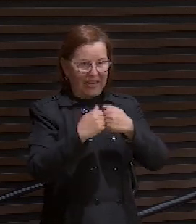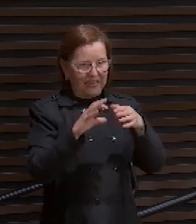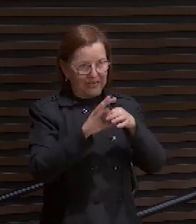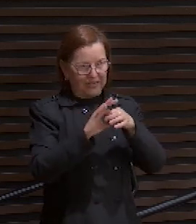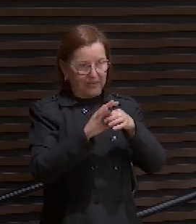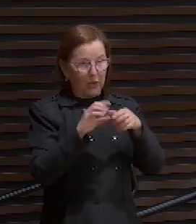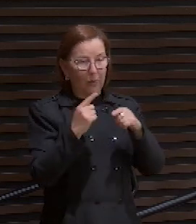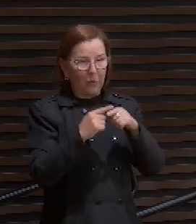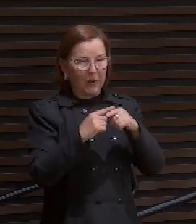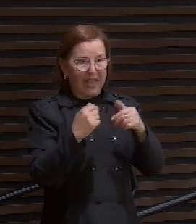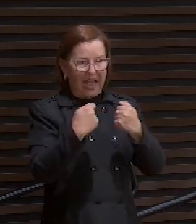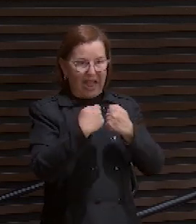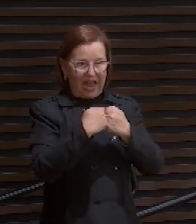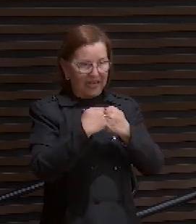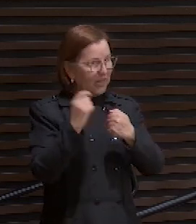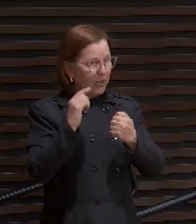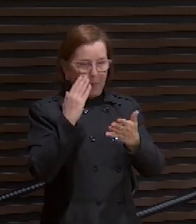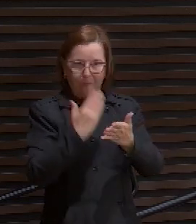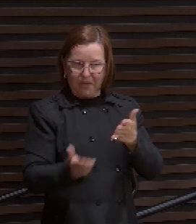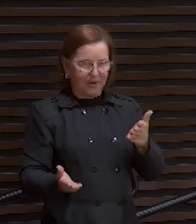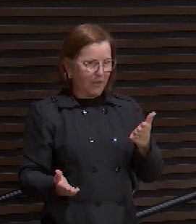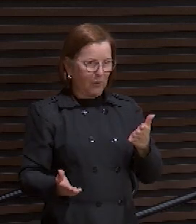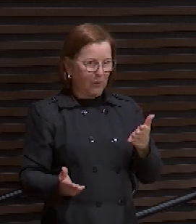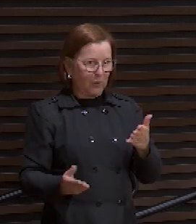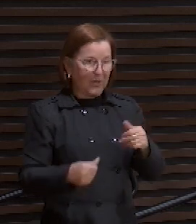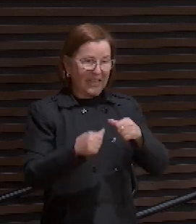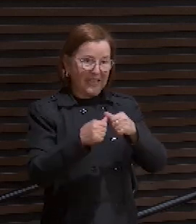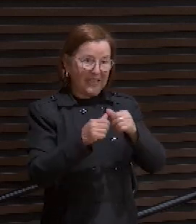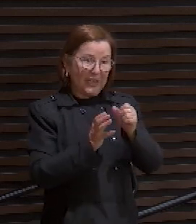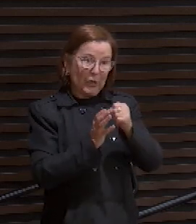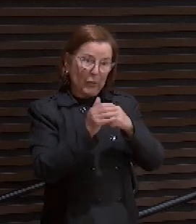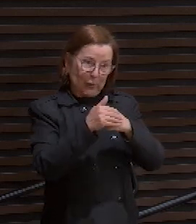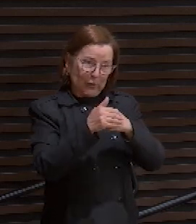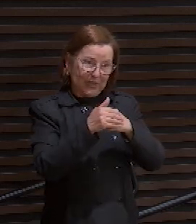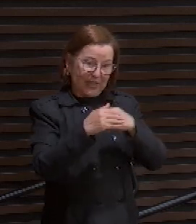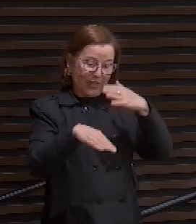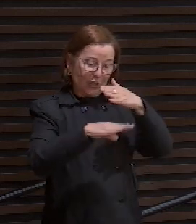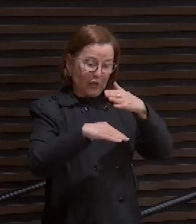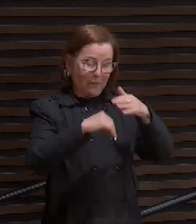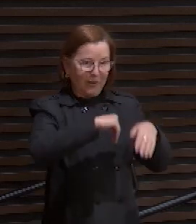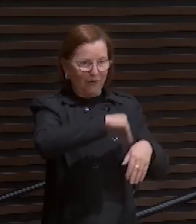Ela está escondida debaixo do Calvário.